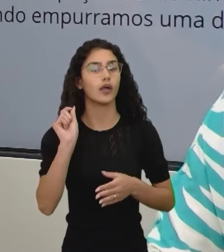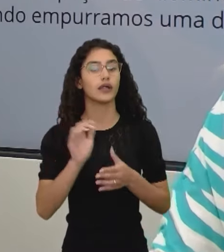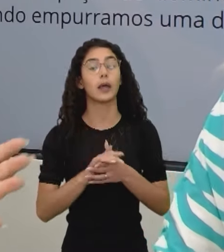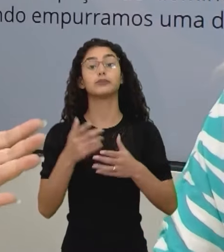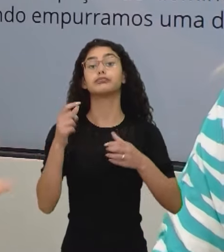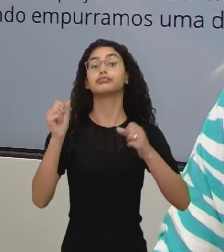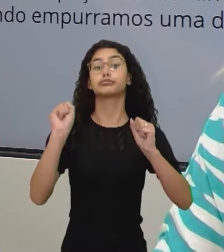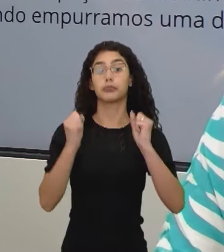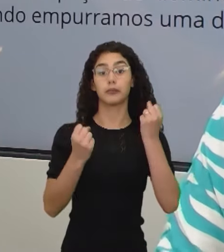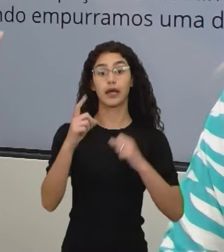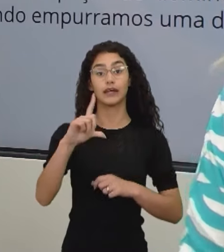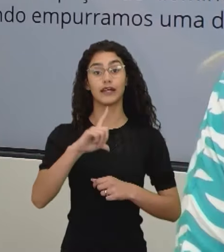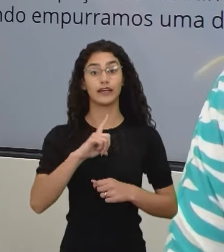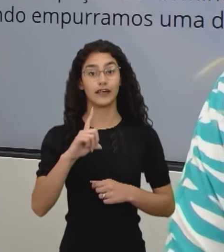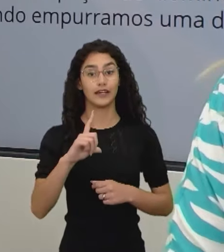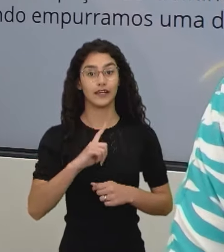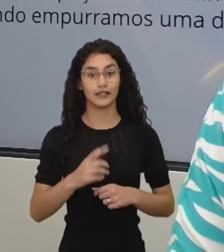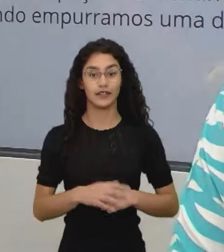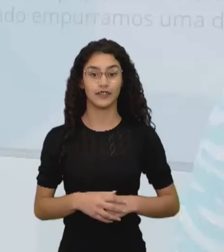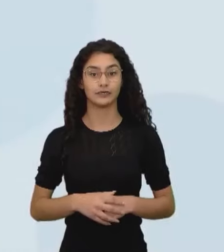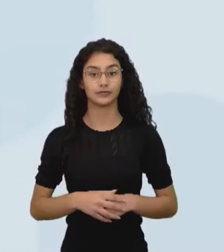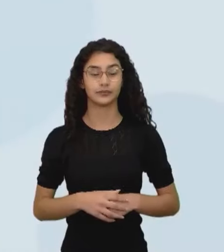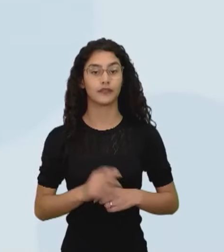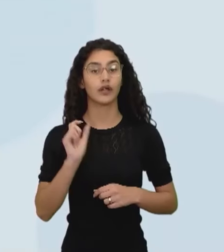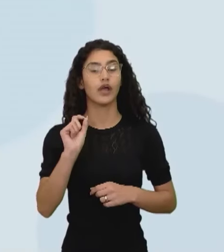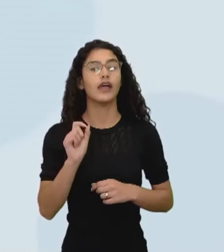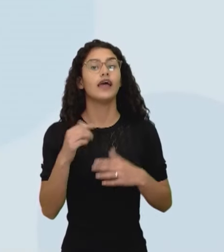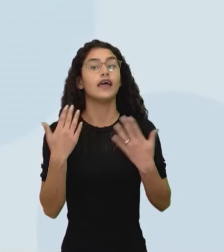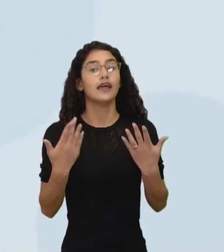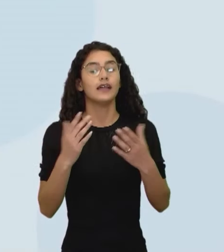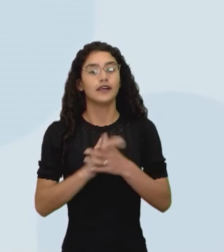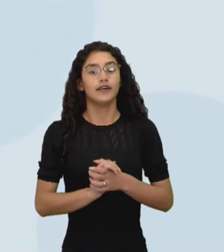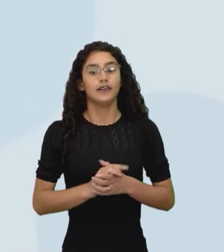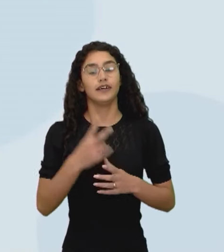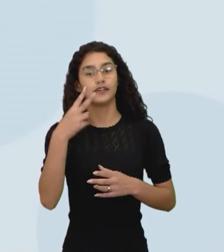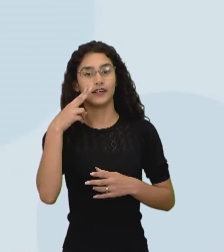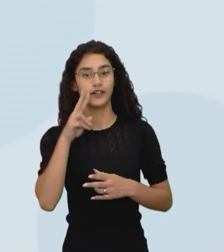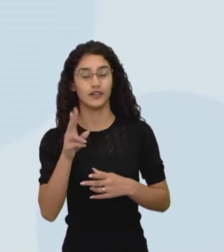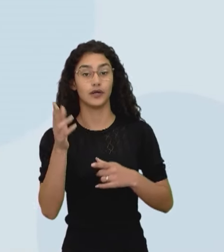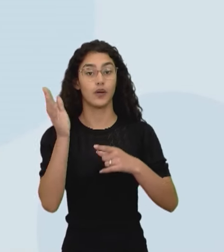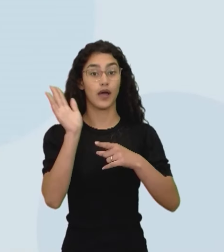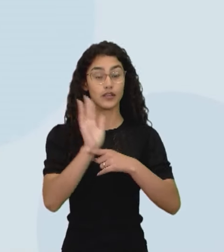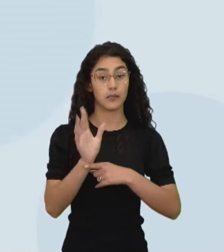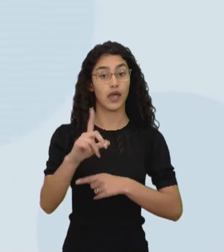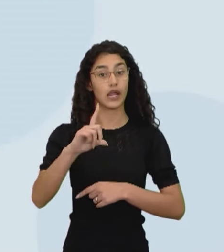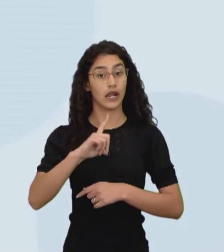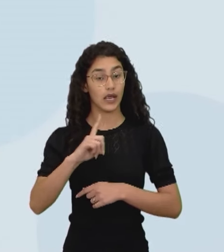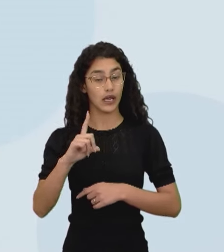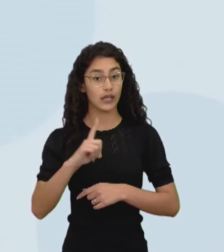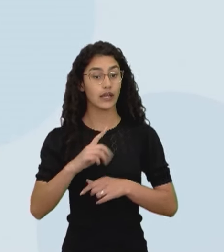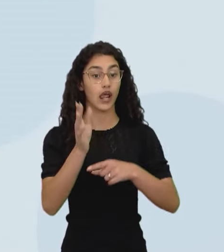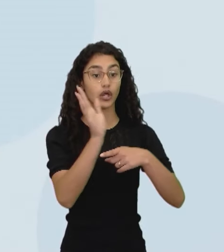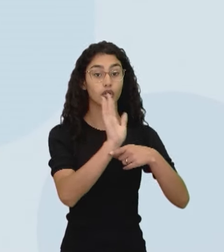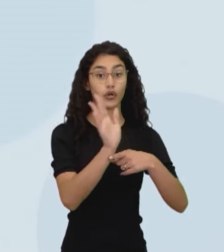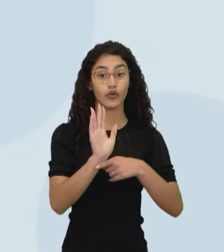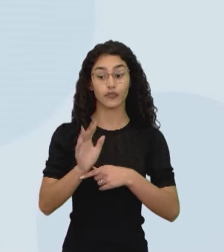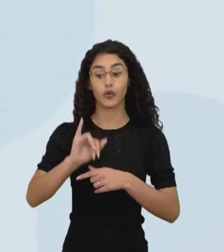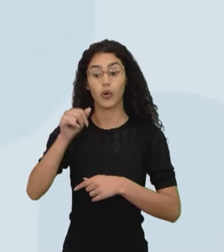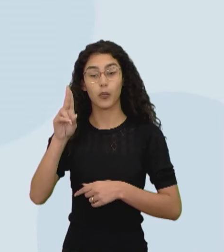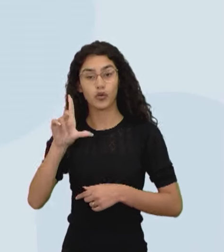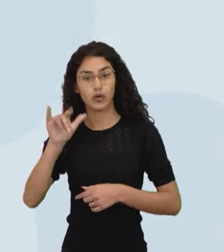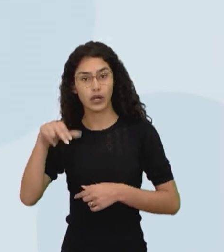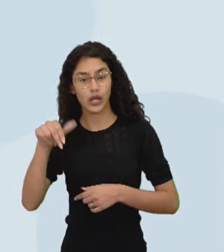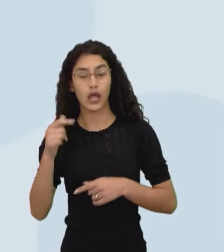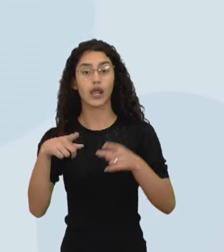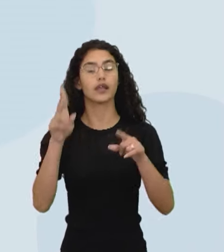essa máquina, né? Então vai aparecer pra vocês que a gente já viu essas máquinas de Ruby Goldberg, né, em filmes. A Juliana tava lembrando